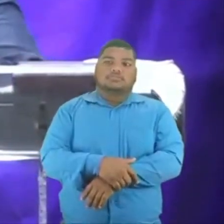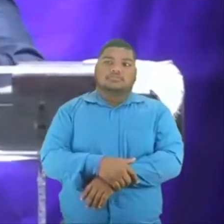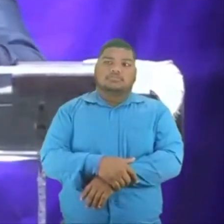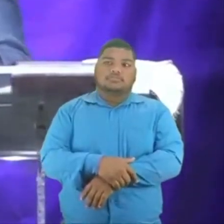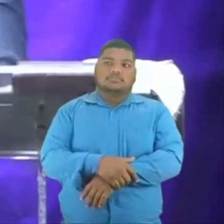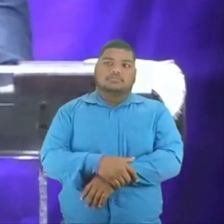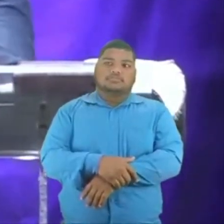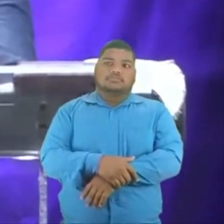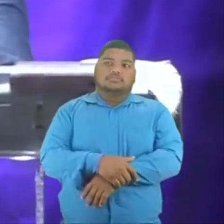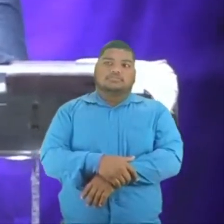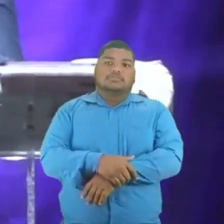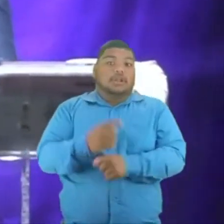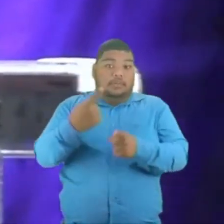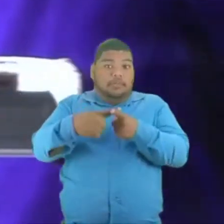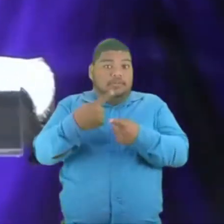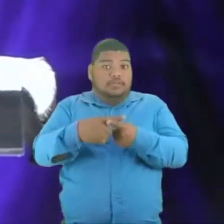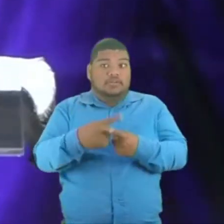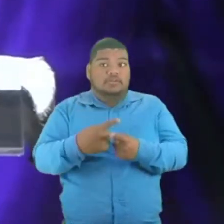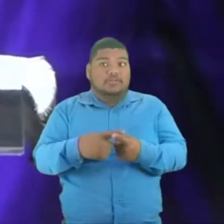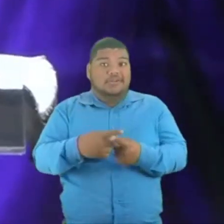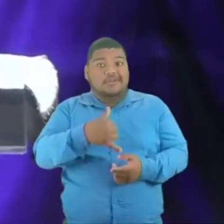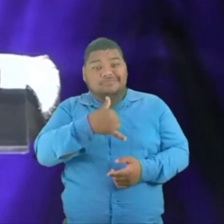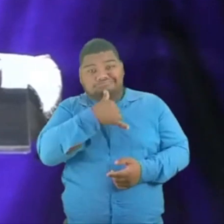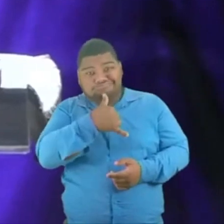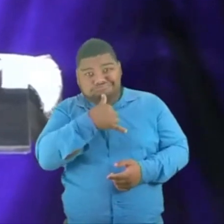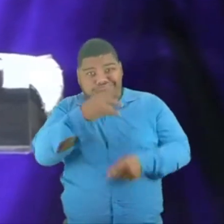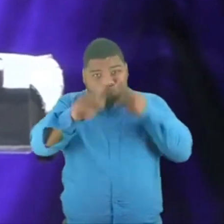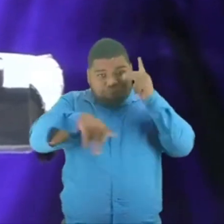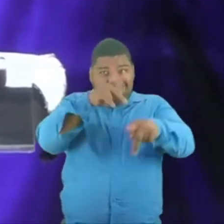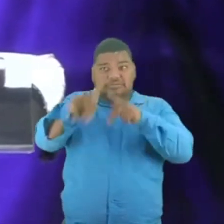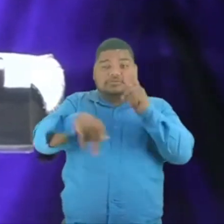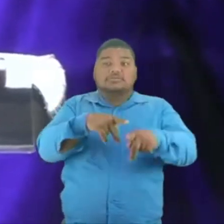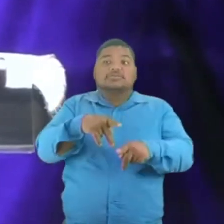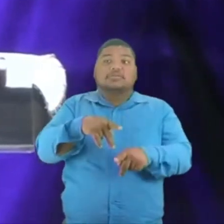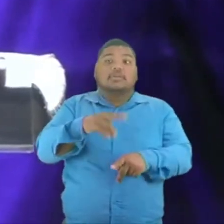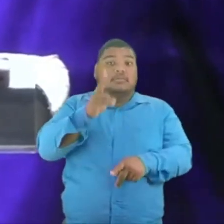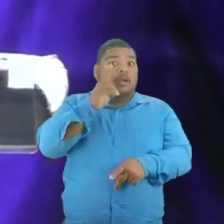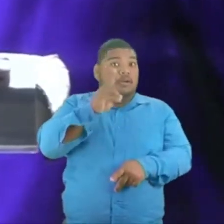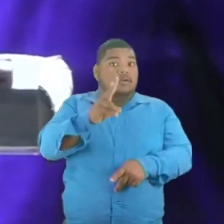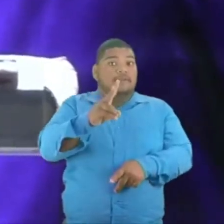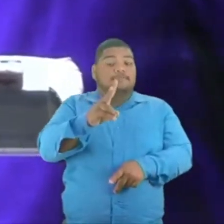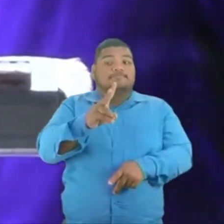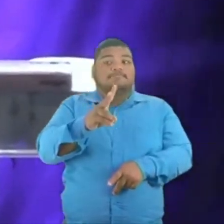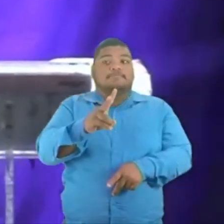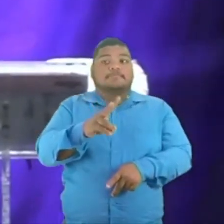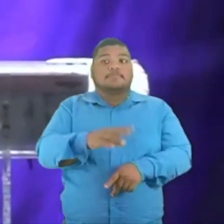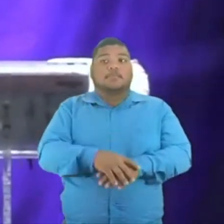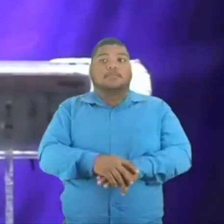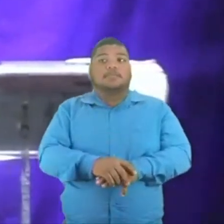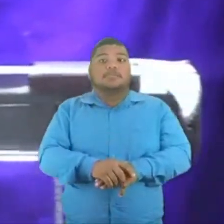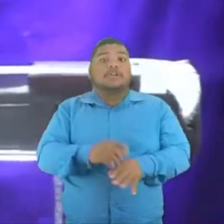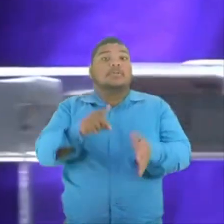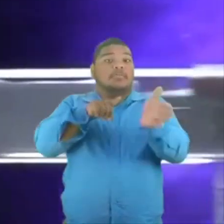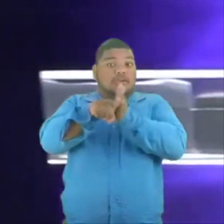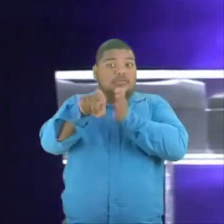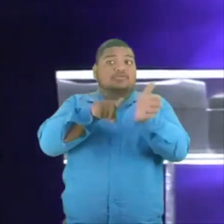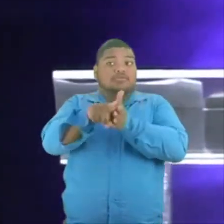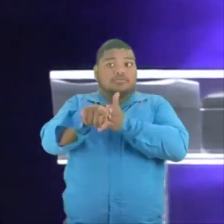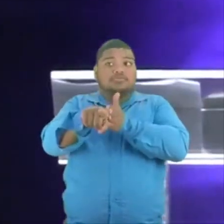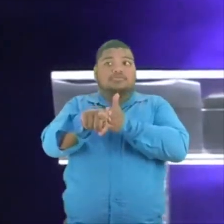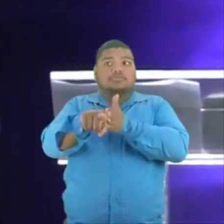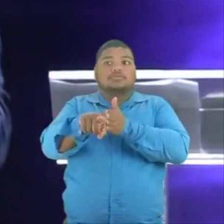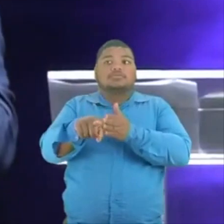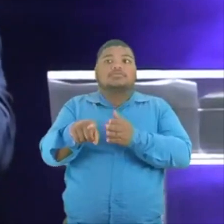Porque a gente vai se decepcionar com as pessoas, sim. Mas olha, Pergunte às pessoas, vá atrás